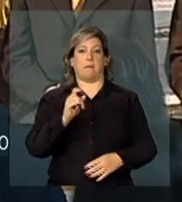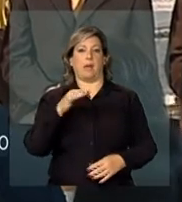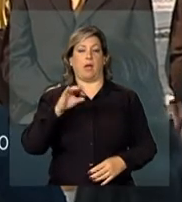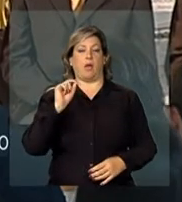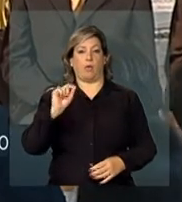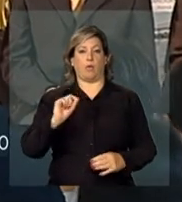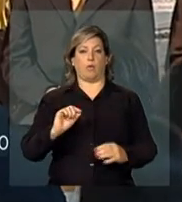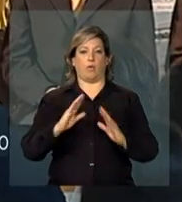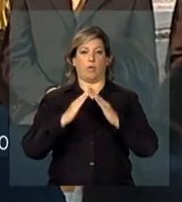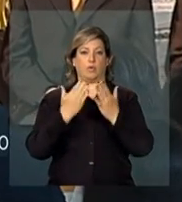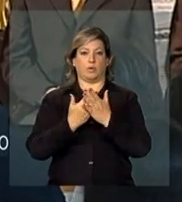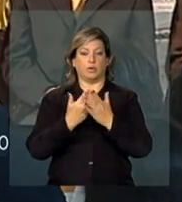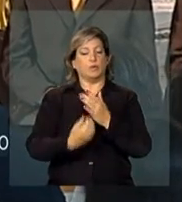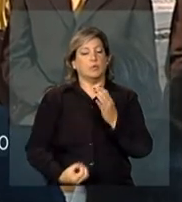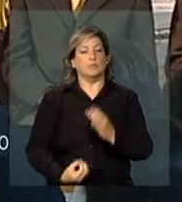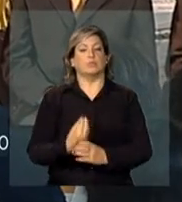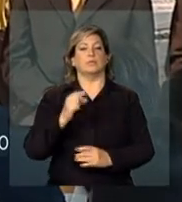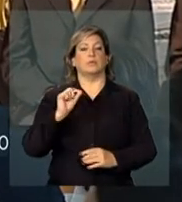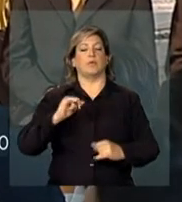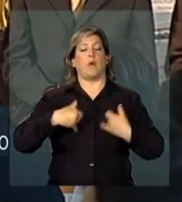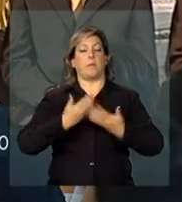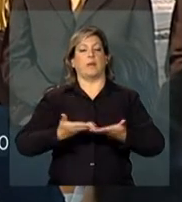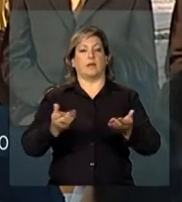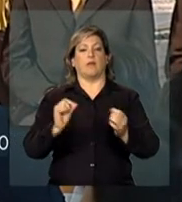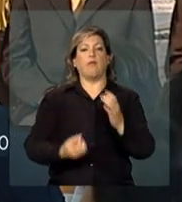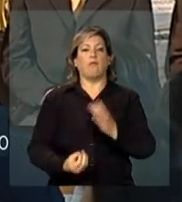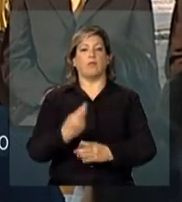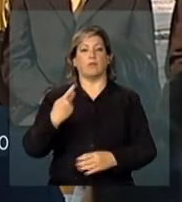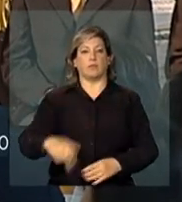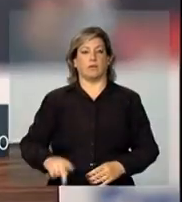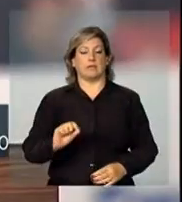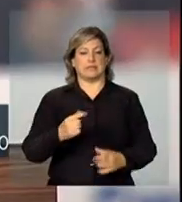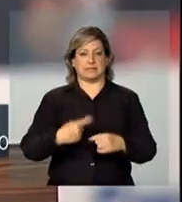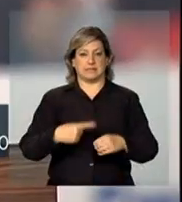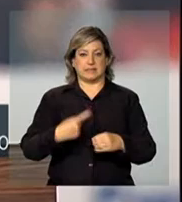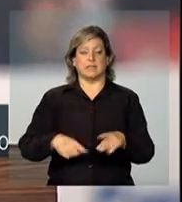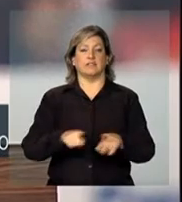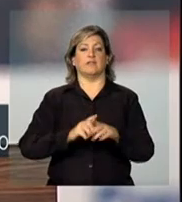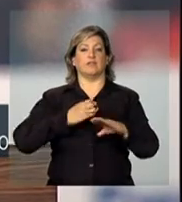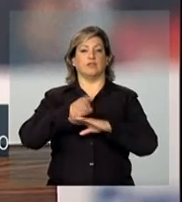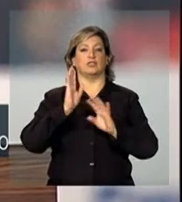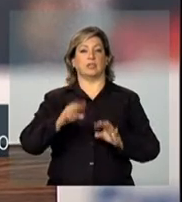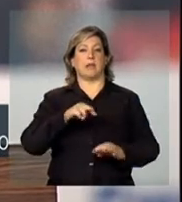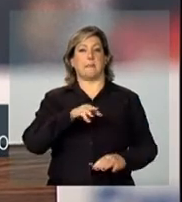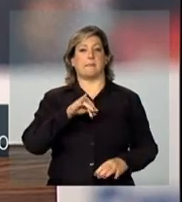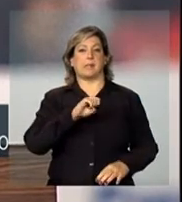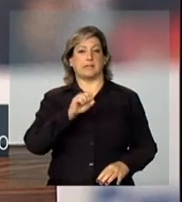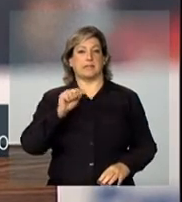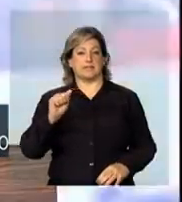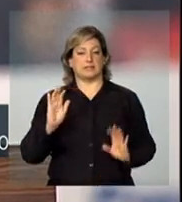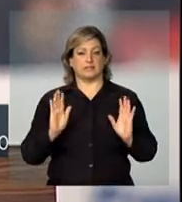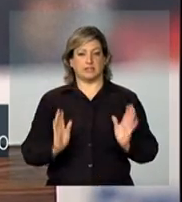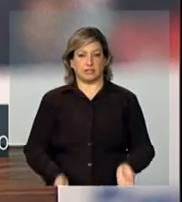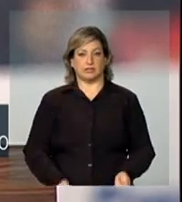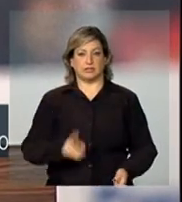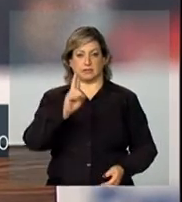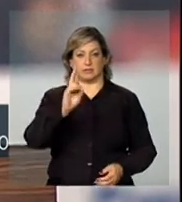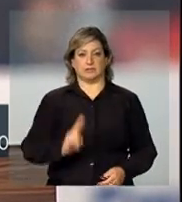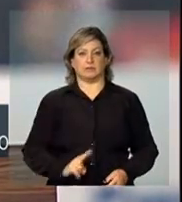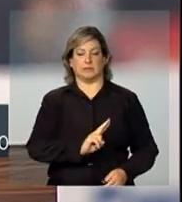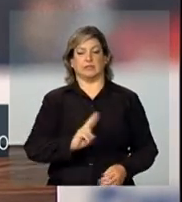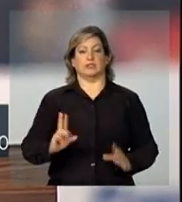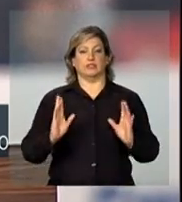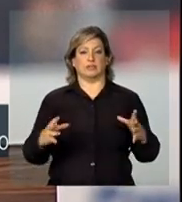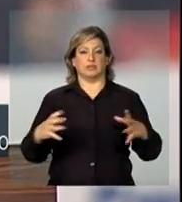homenageando os fundadores da cidade com os a missa com dom odilo tivemos uma solenidade